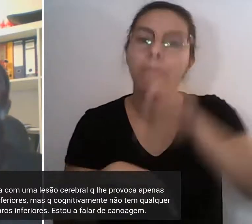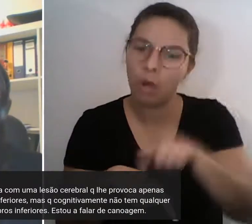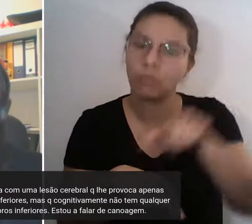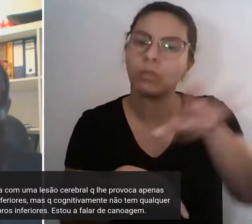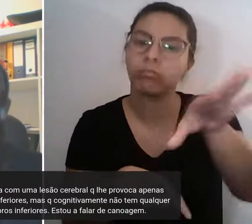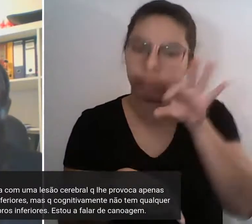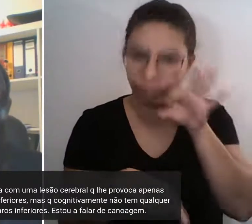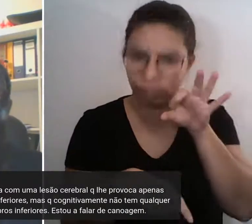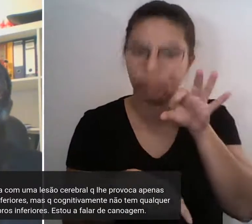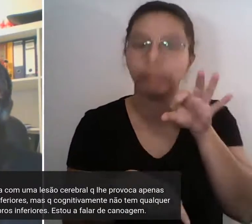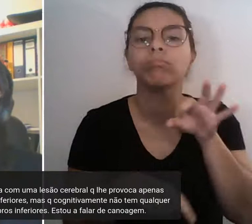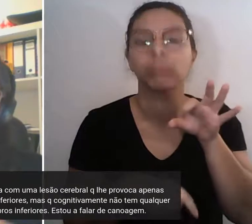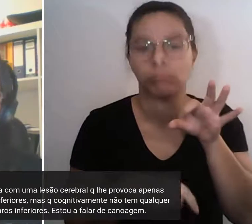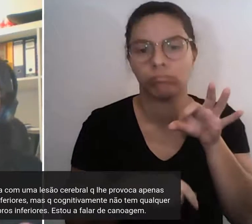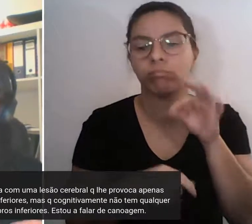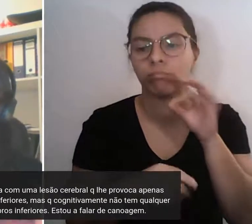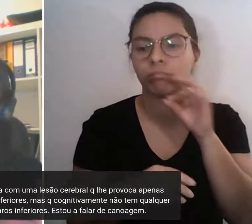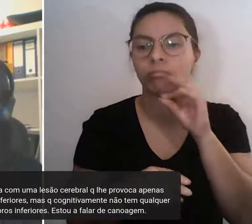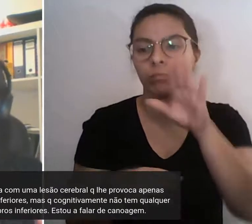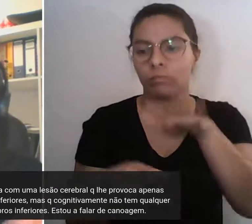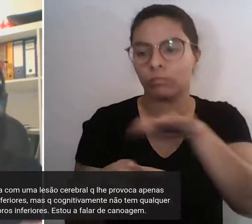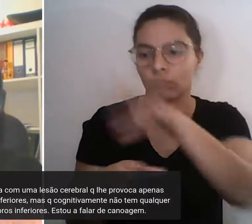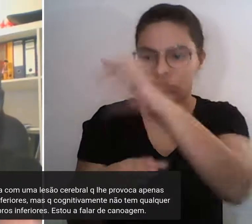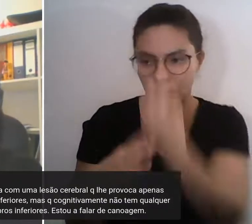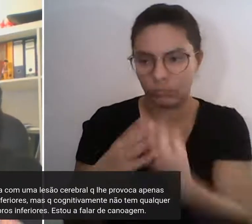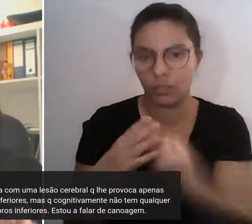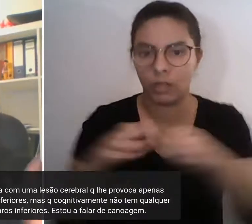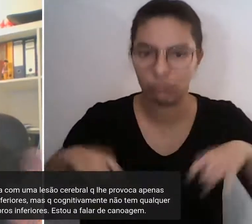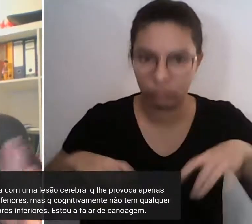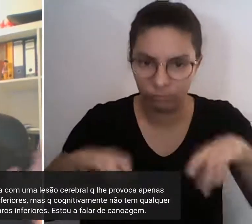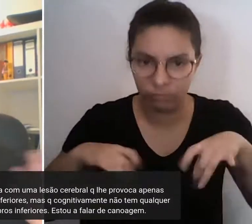rodas. Primeiro é preciso definir se essa